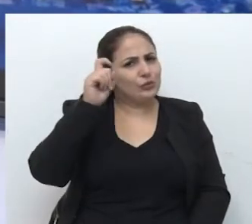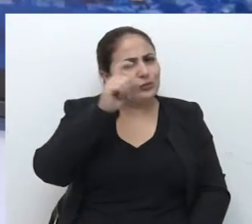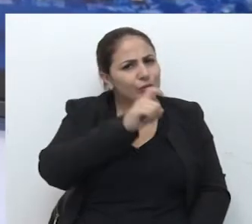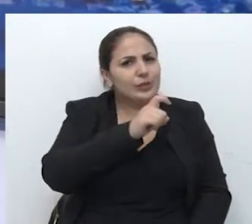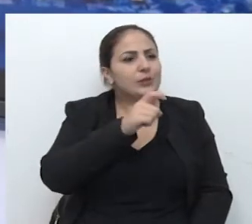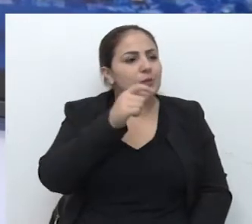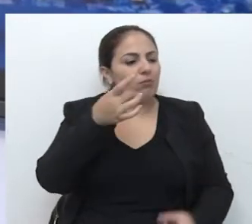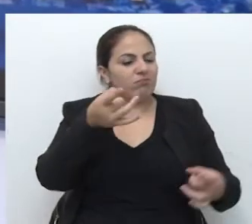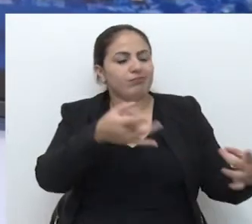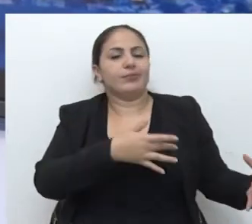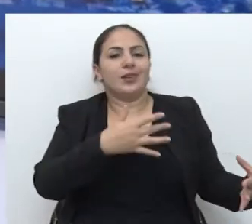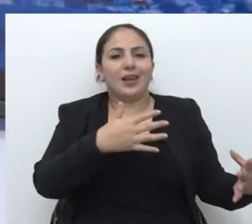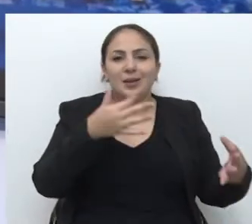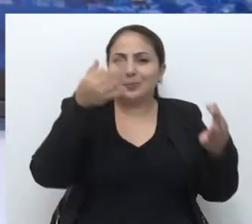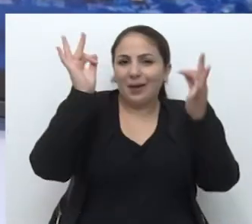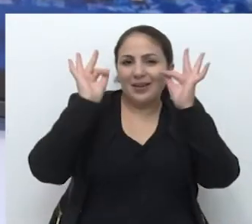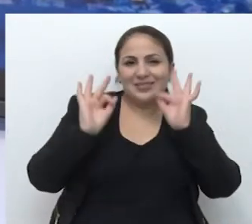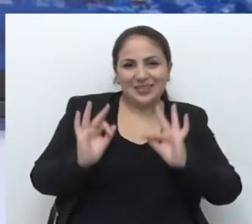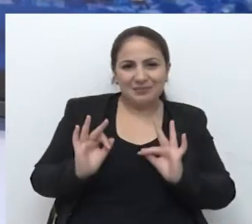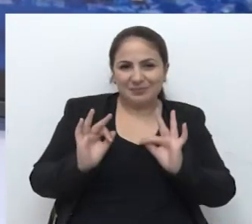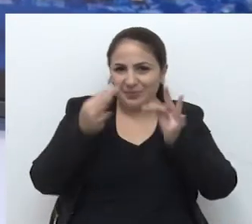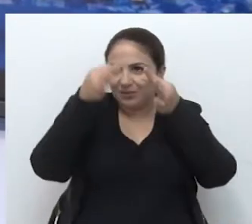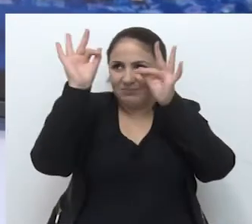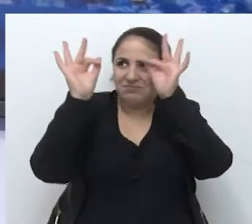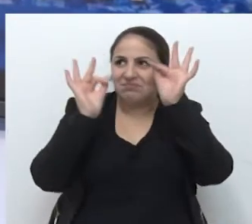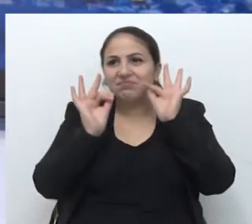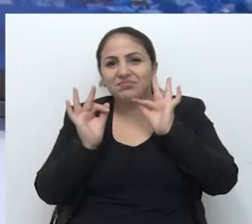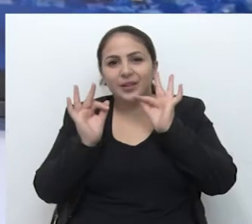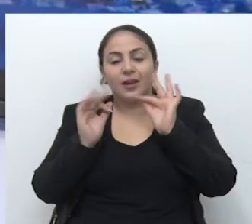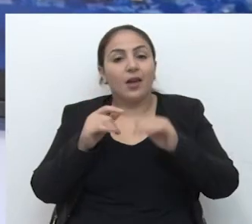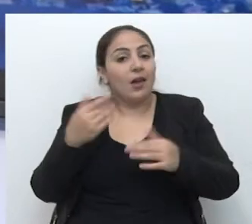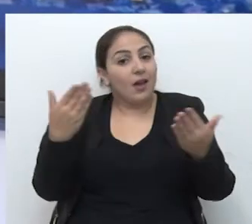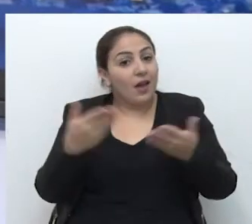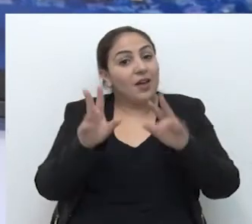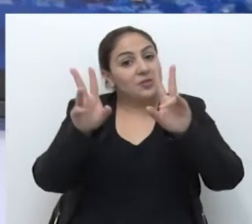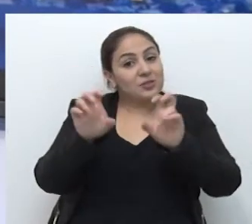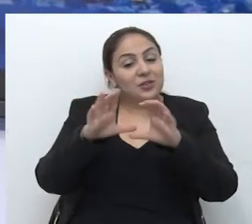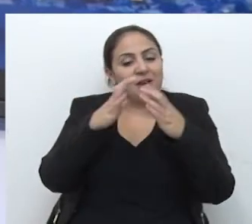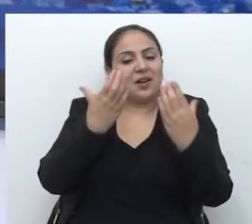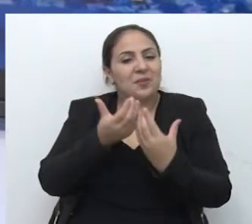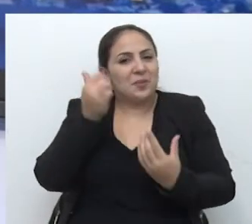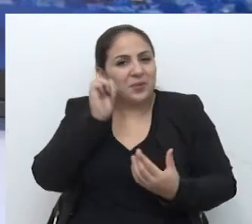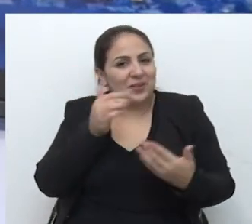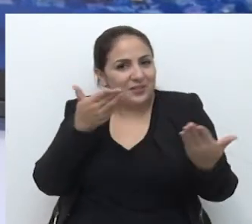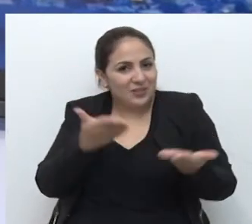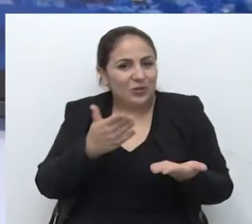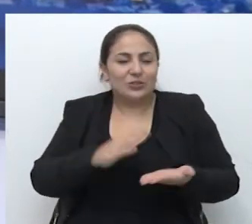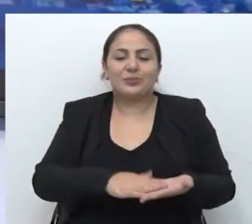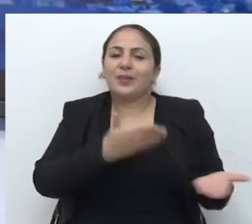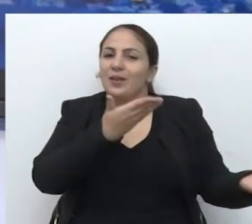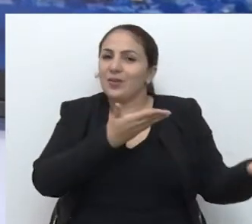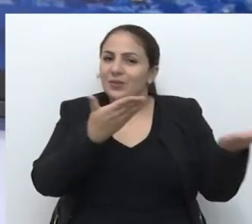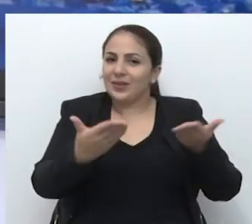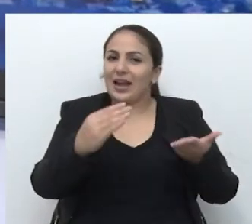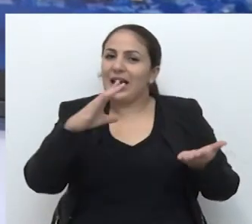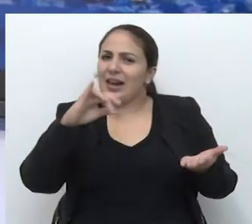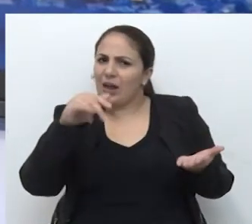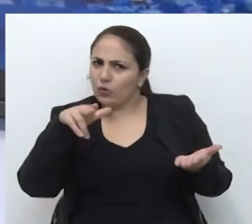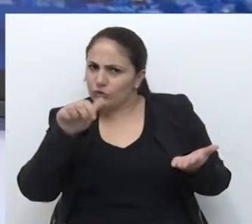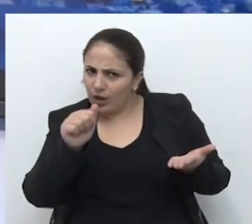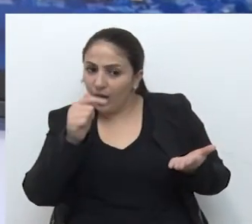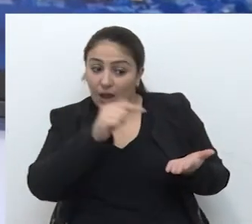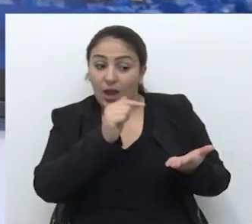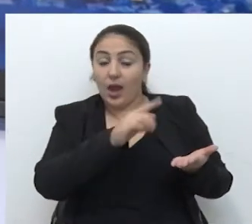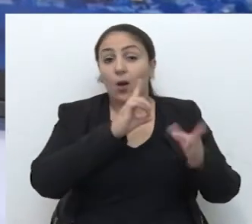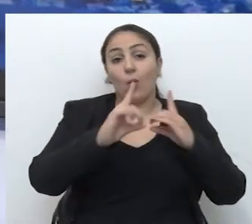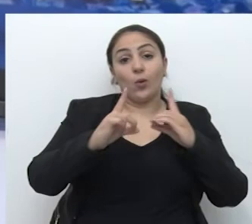dificilmente deixam de lado a aparência. E este é o assunto do programa Câmara Mulher de hoje. A convidada de